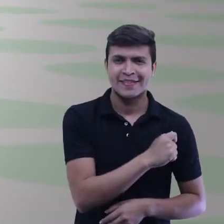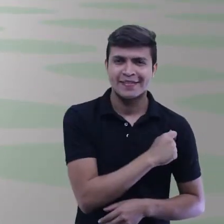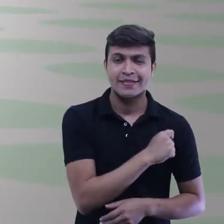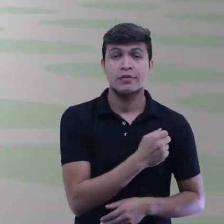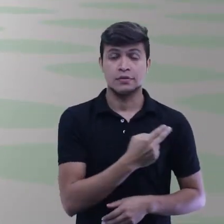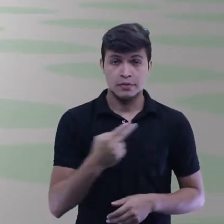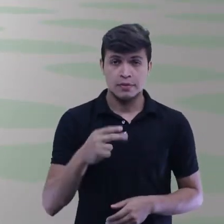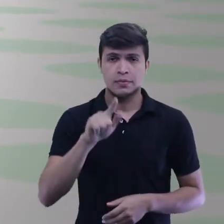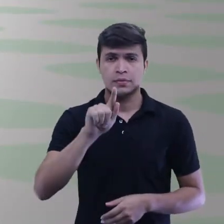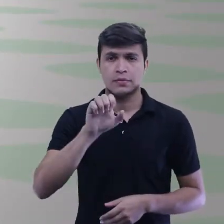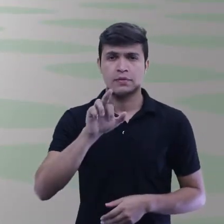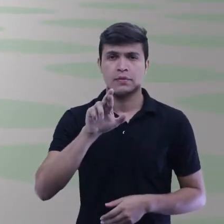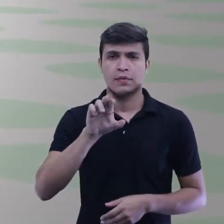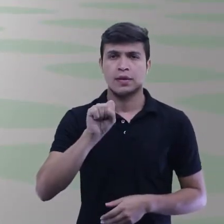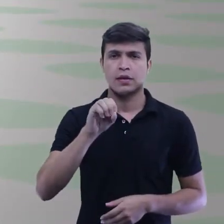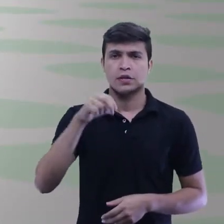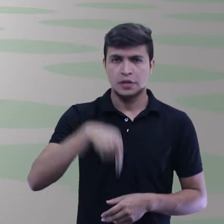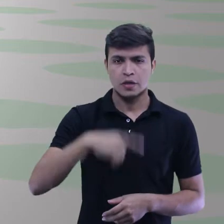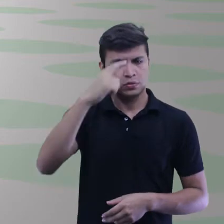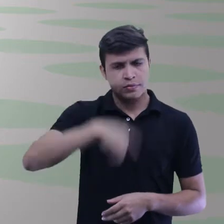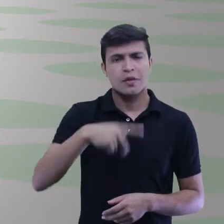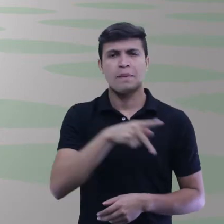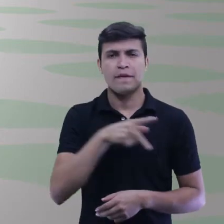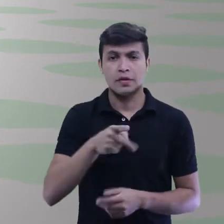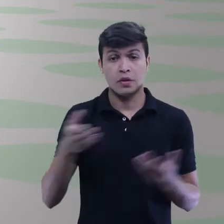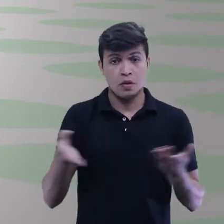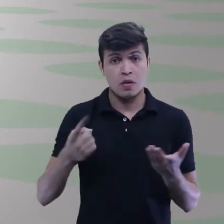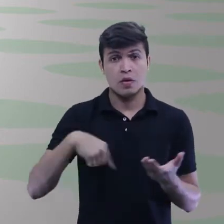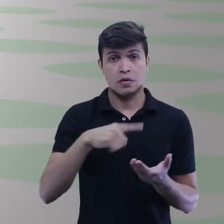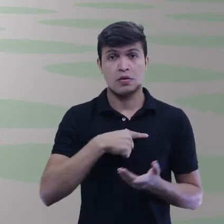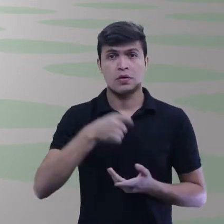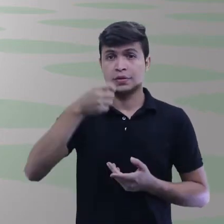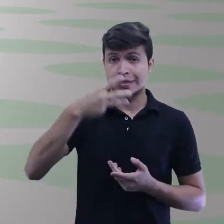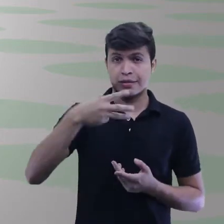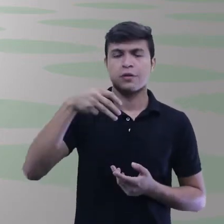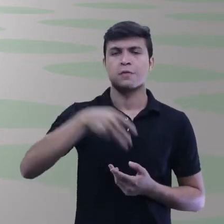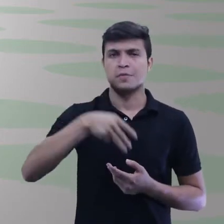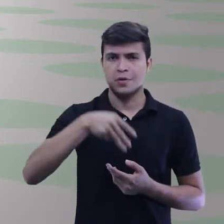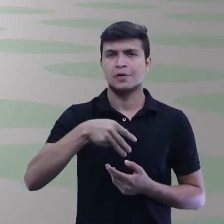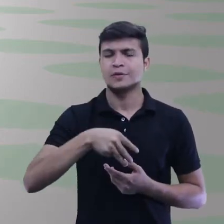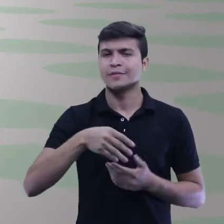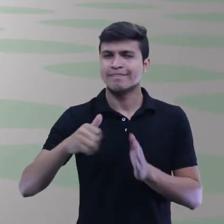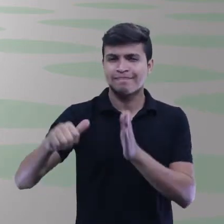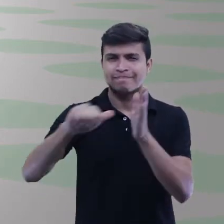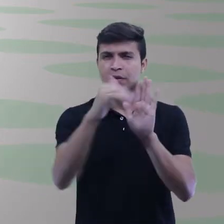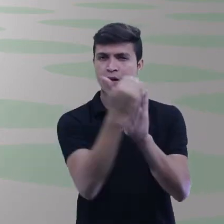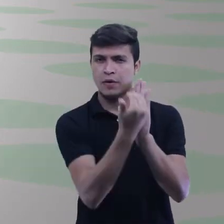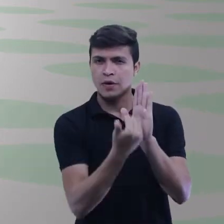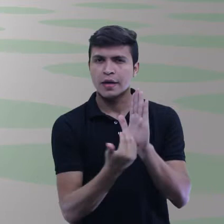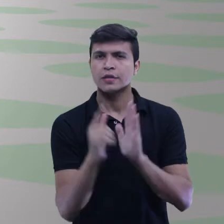Olá, caro cursista. Sou o professor Gerson Muniz e chegamos ao terceiro módulo do curso Análise das Categorias Geográficas na Educação